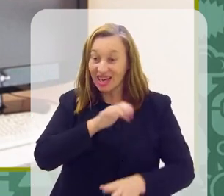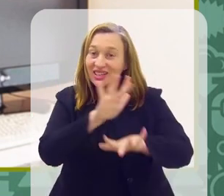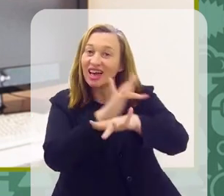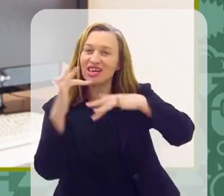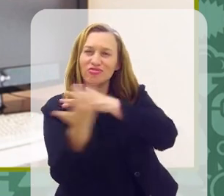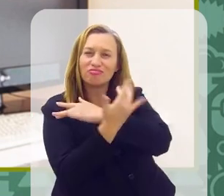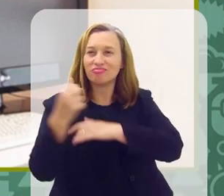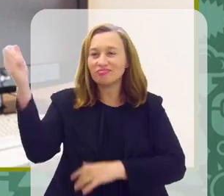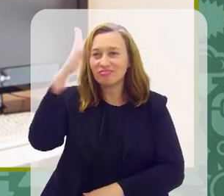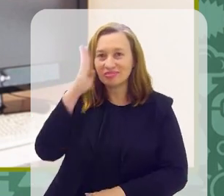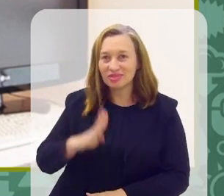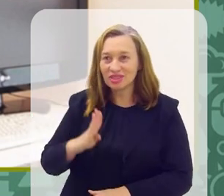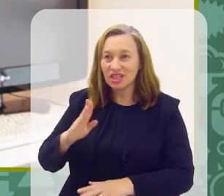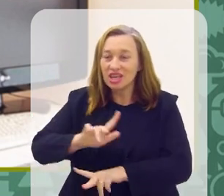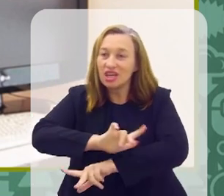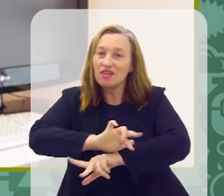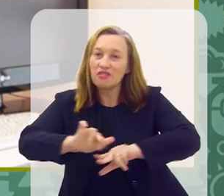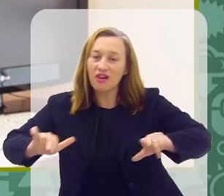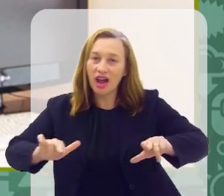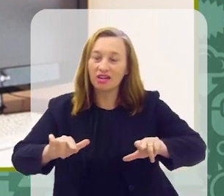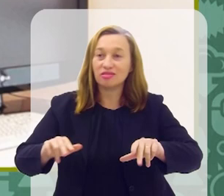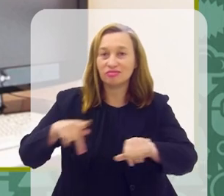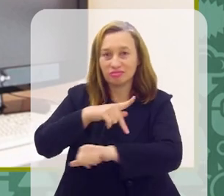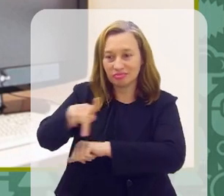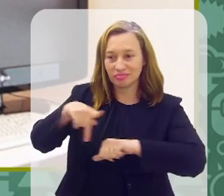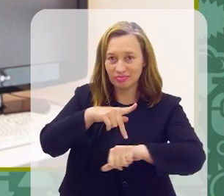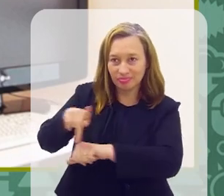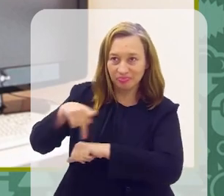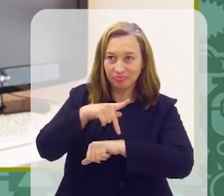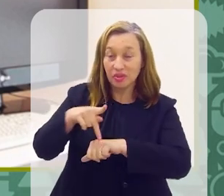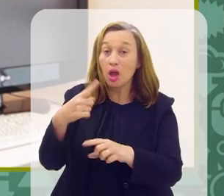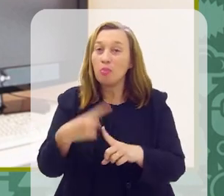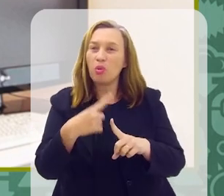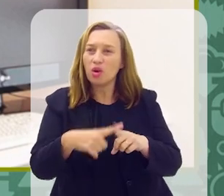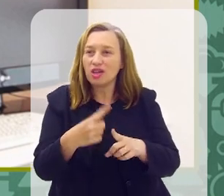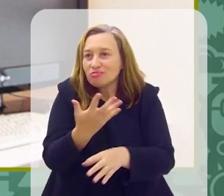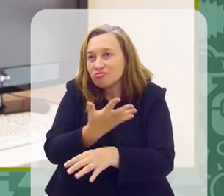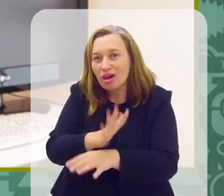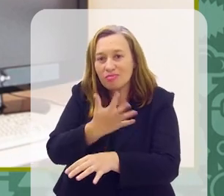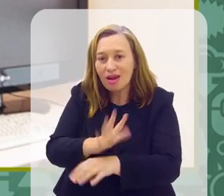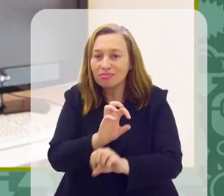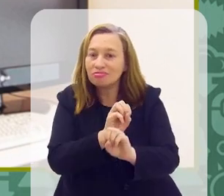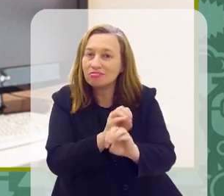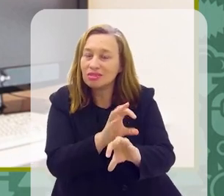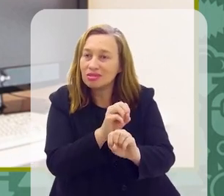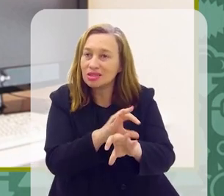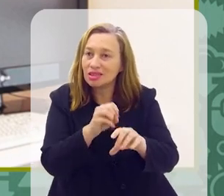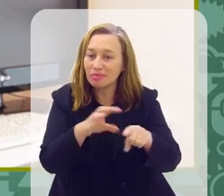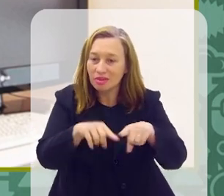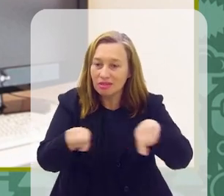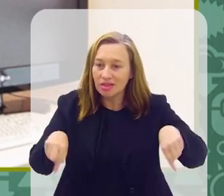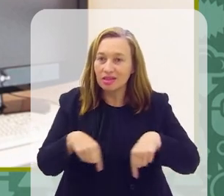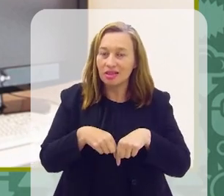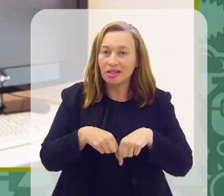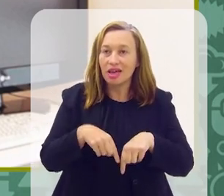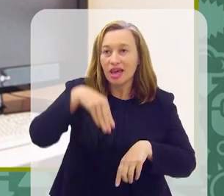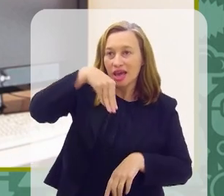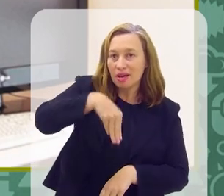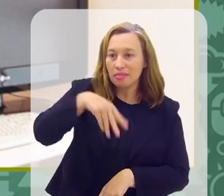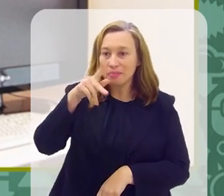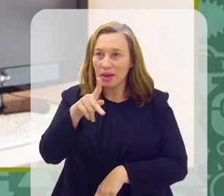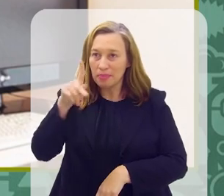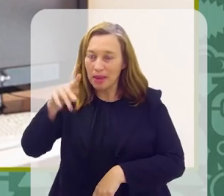redes sociais no Brasil e em vários outros países. É porque a sua prática em sala de aula com a MPBBia